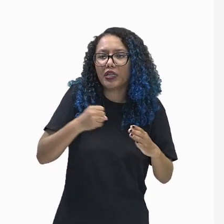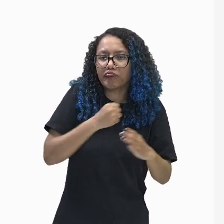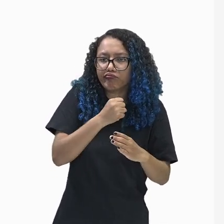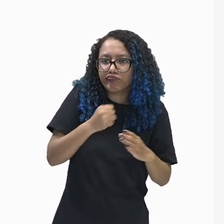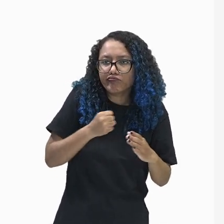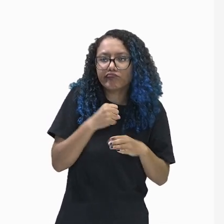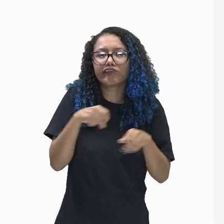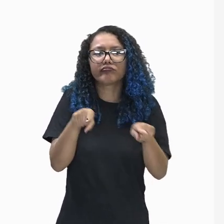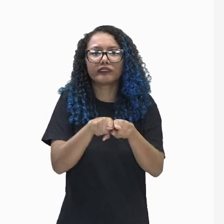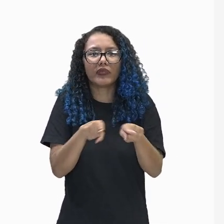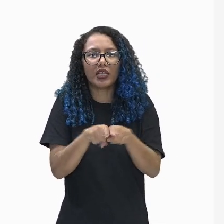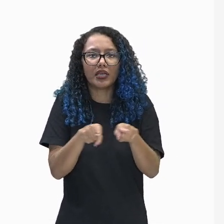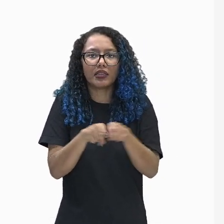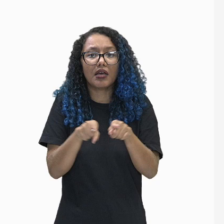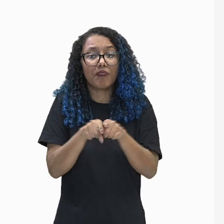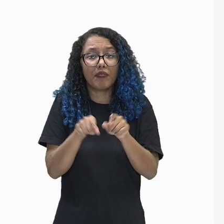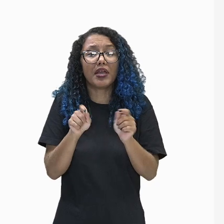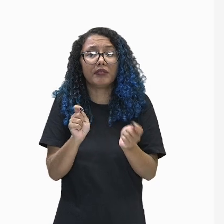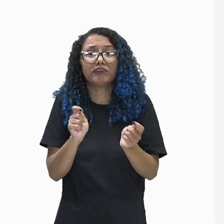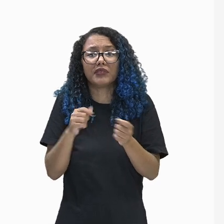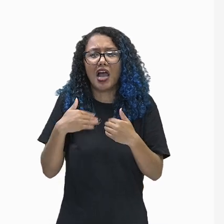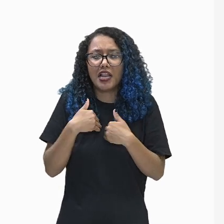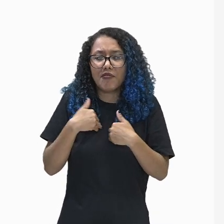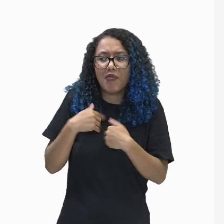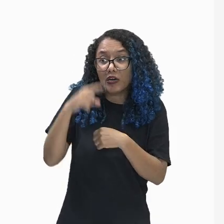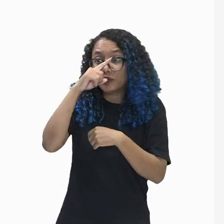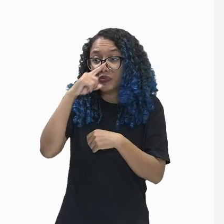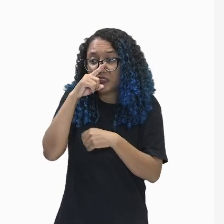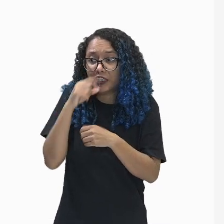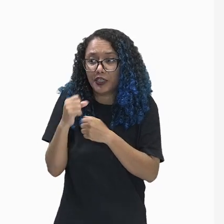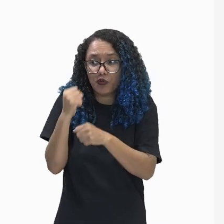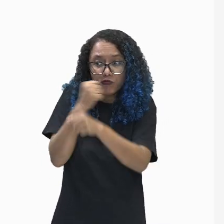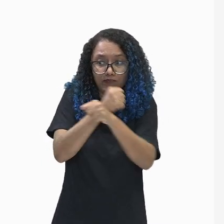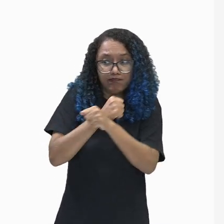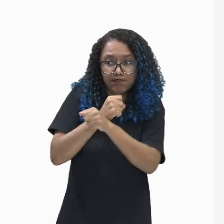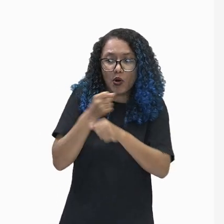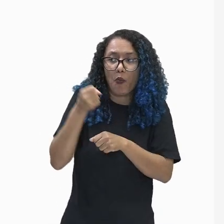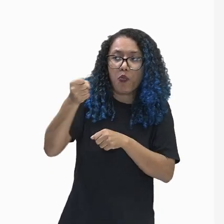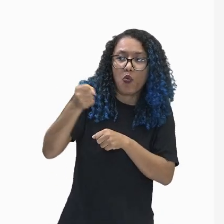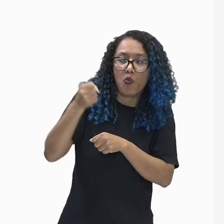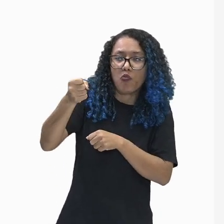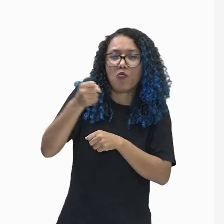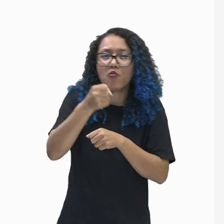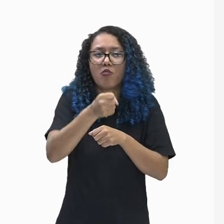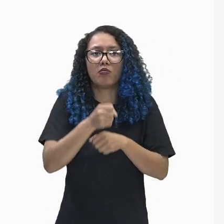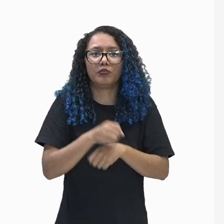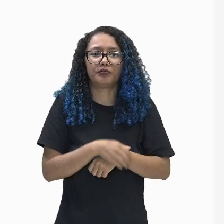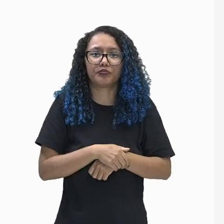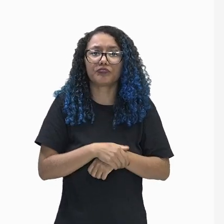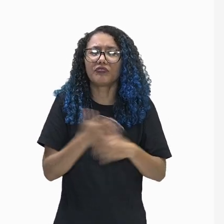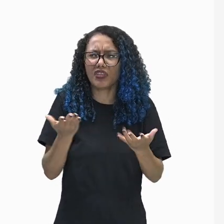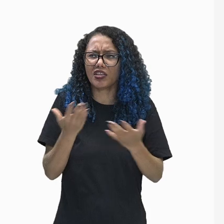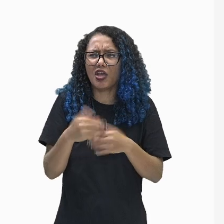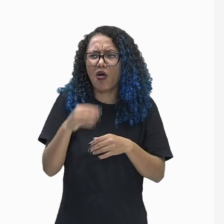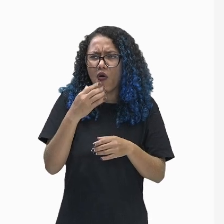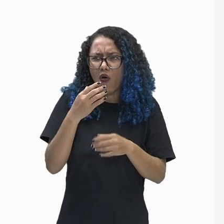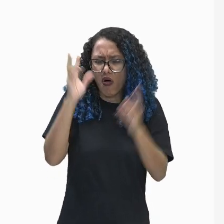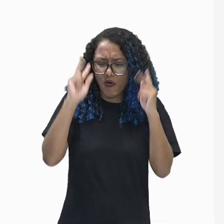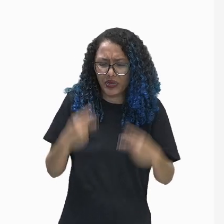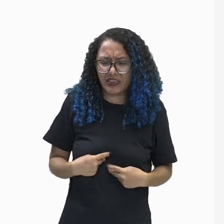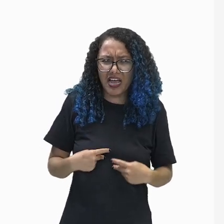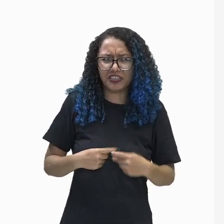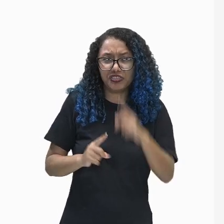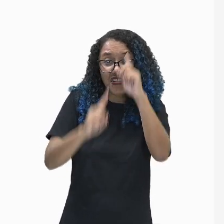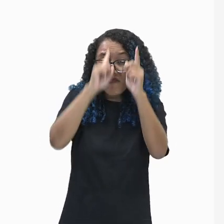dos animais. Professor, o homem inventou o fogo, professor? Obviamente que não, né, gente? O fogo é